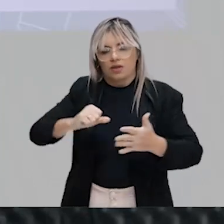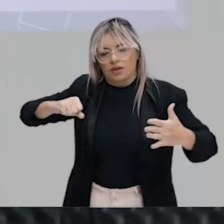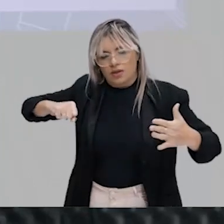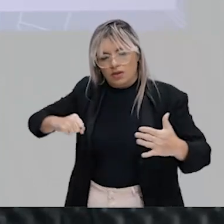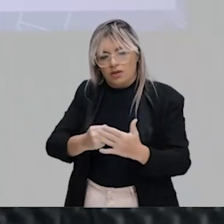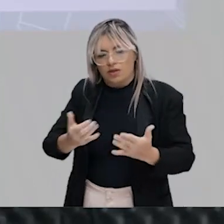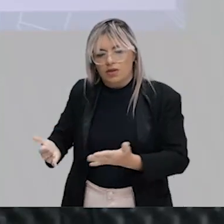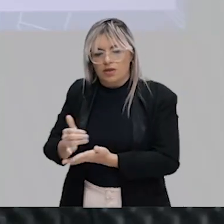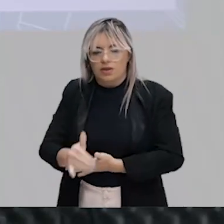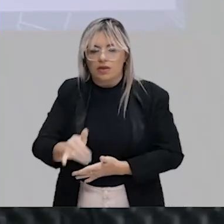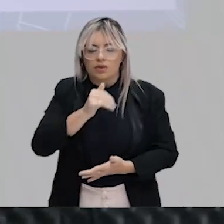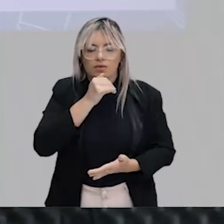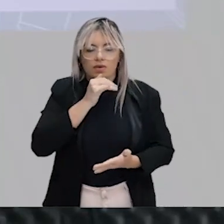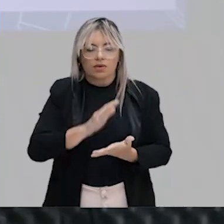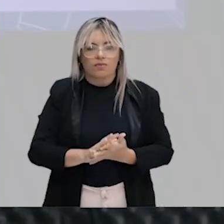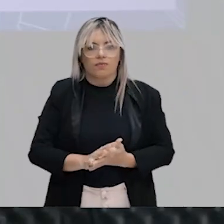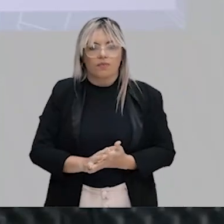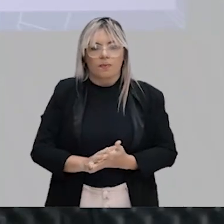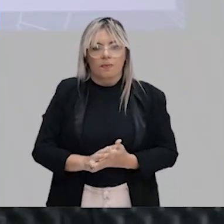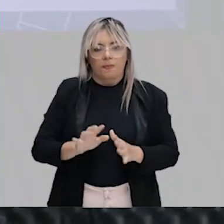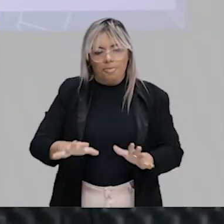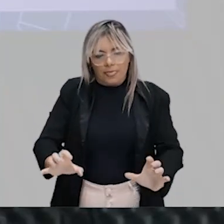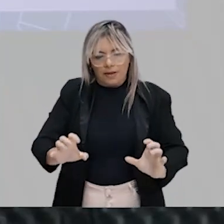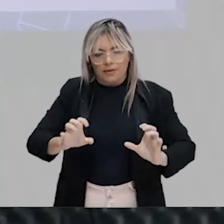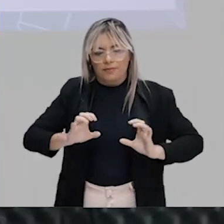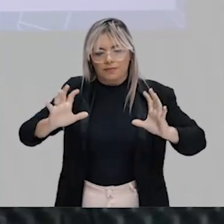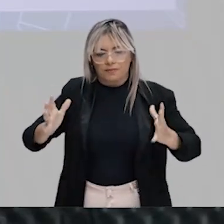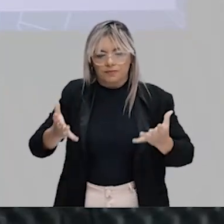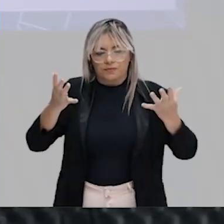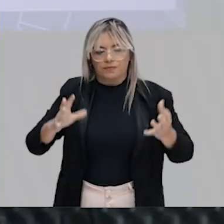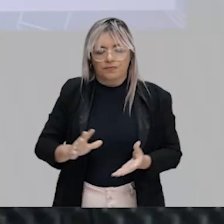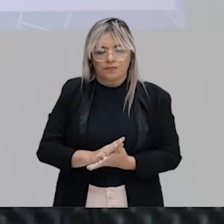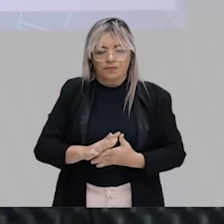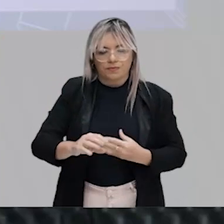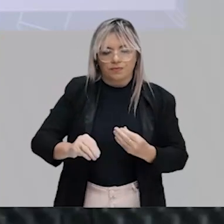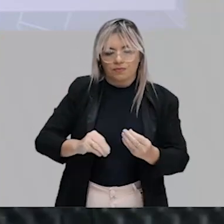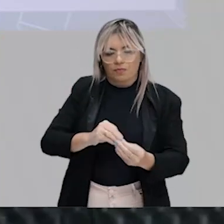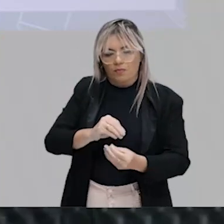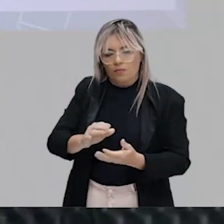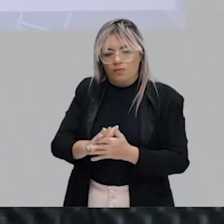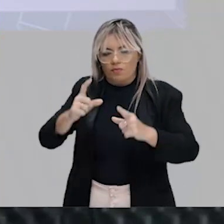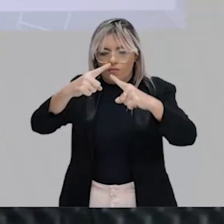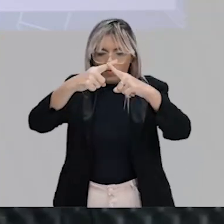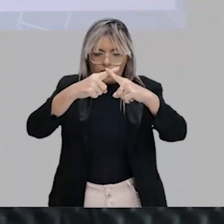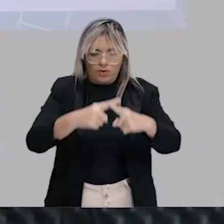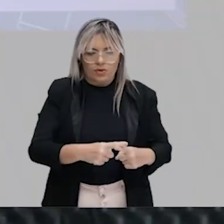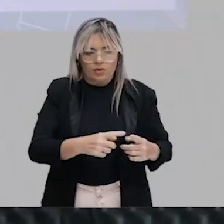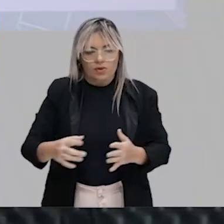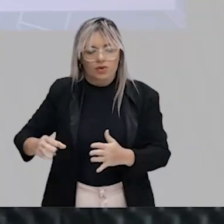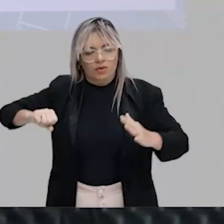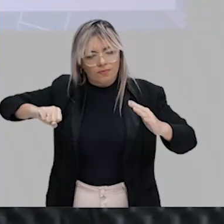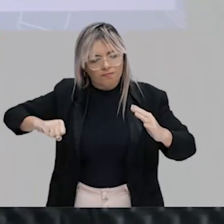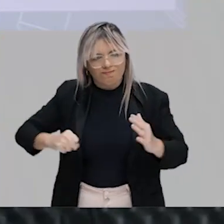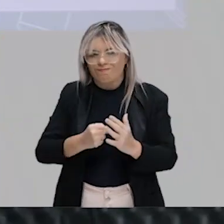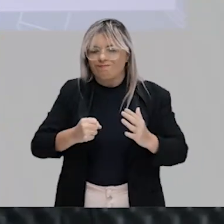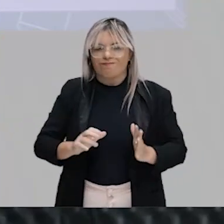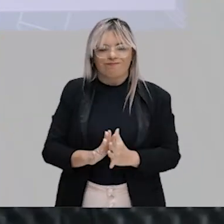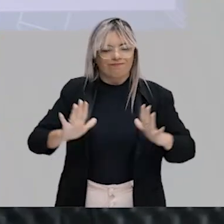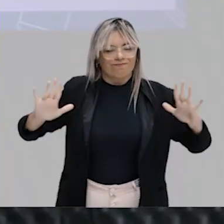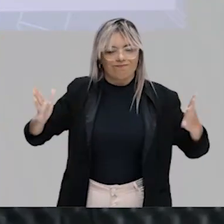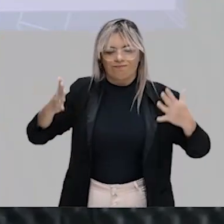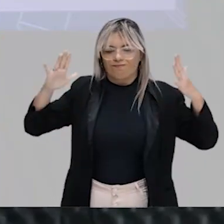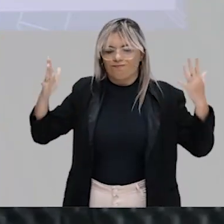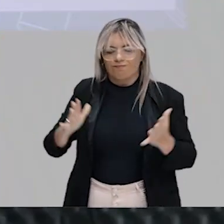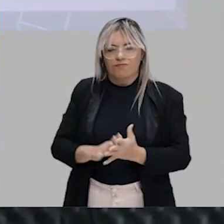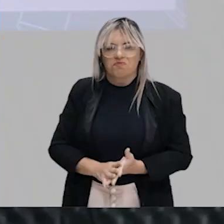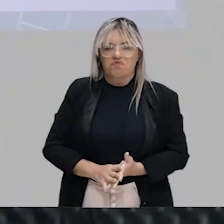disso. O evento que envolve a competição dessa modalidade de luta é um show espetáculo, pronto, que